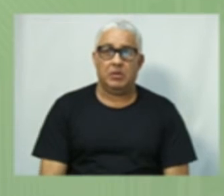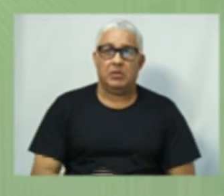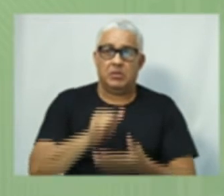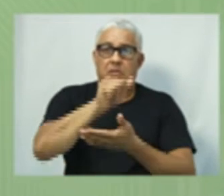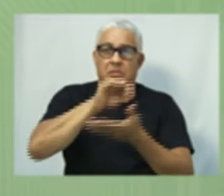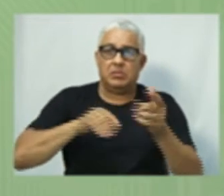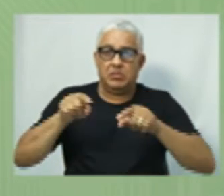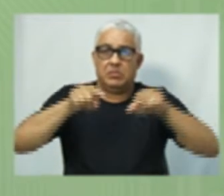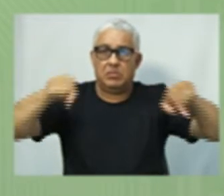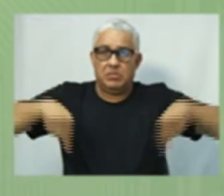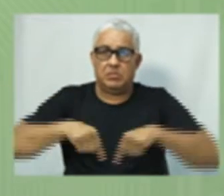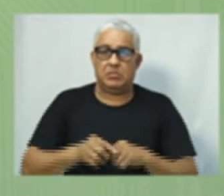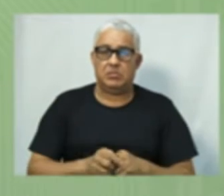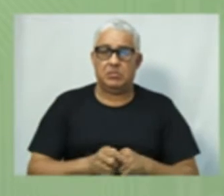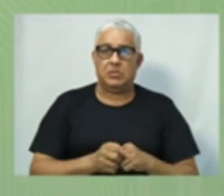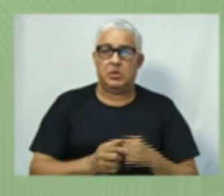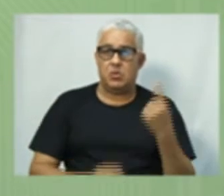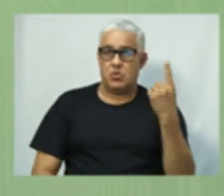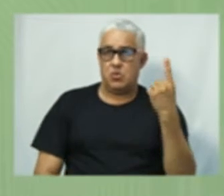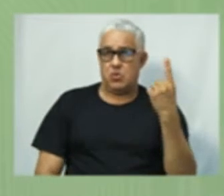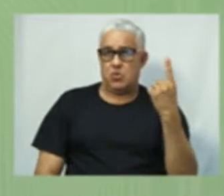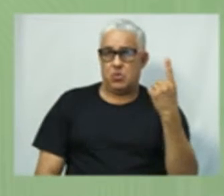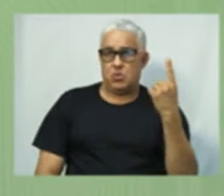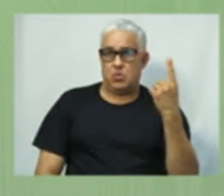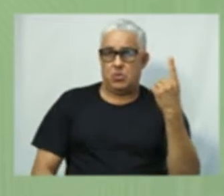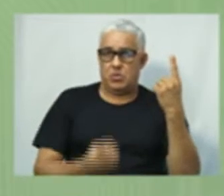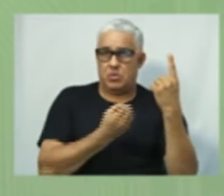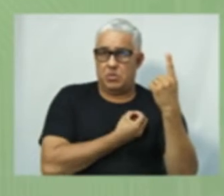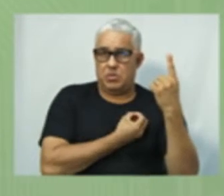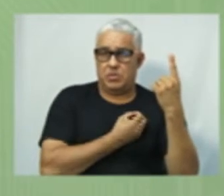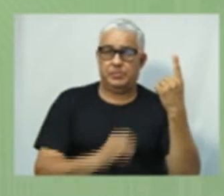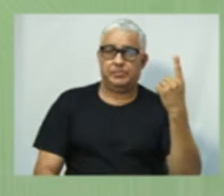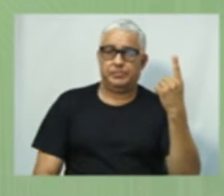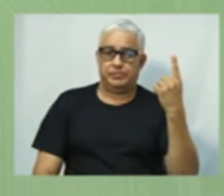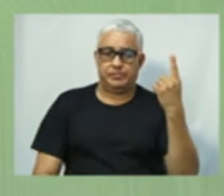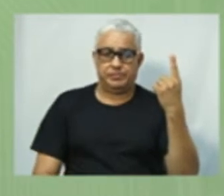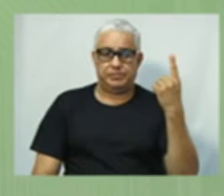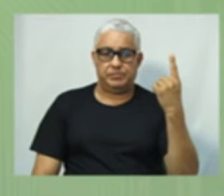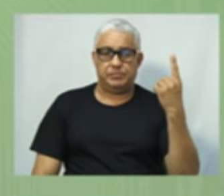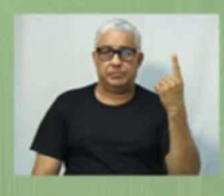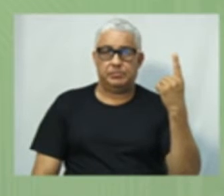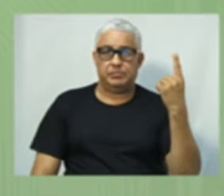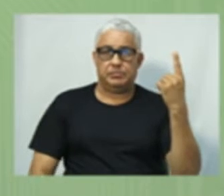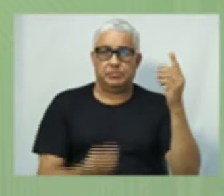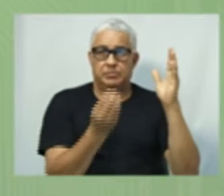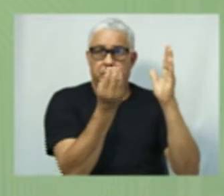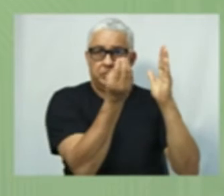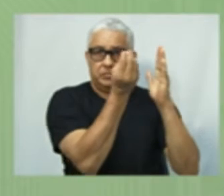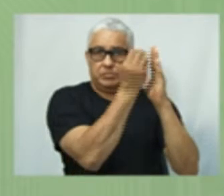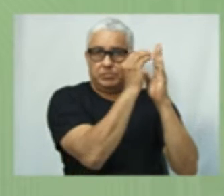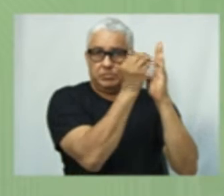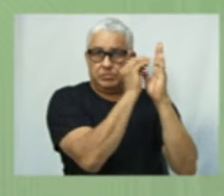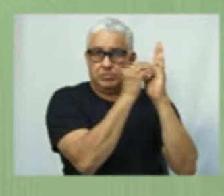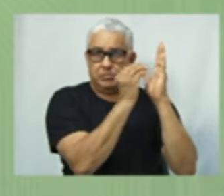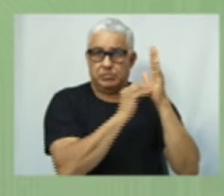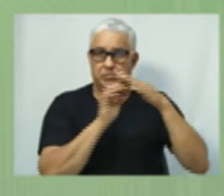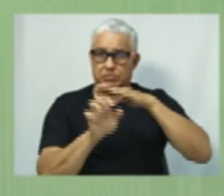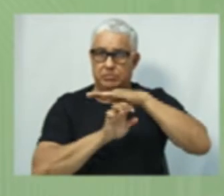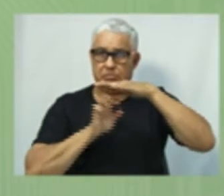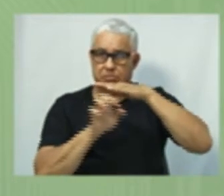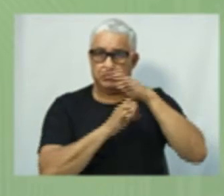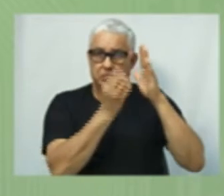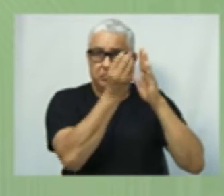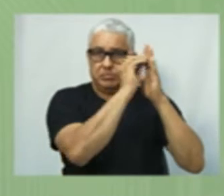de sala, questão número 1. Na questão número 1, foram dados de uma empresa, né?